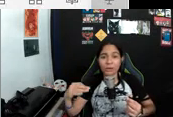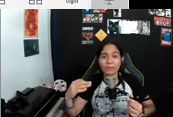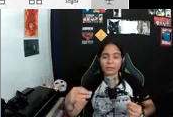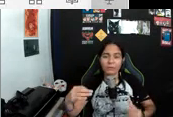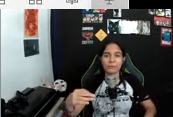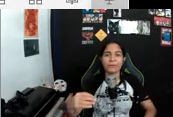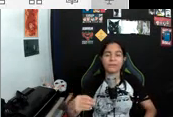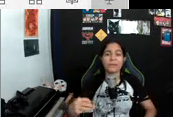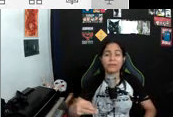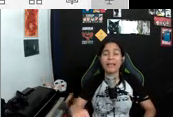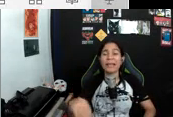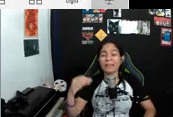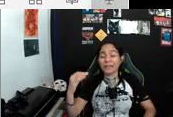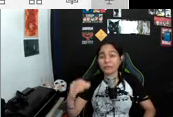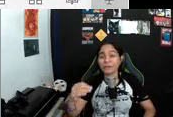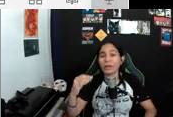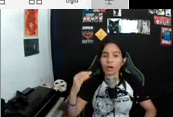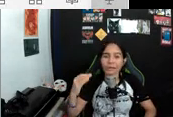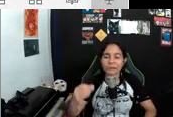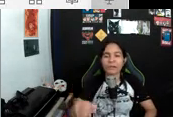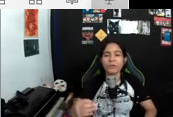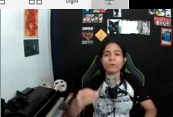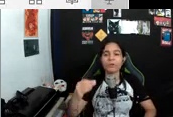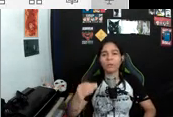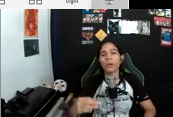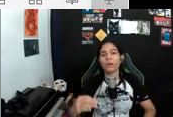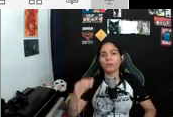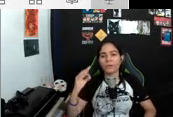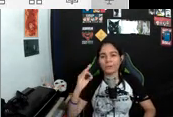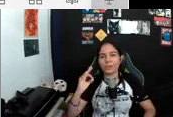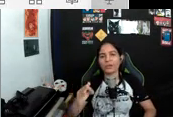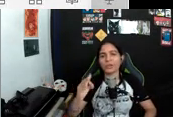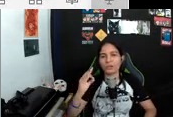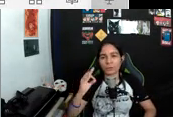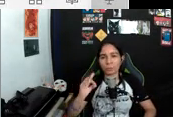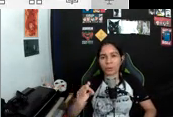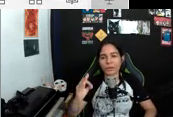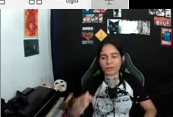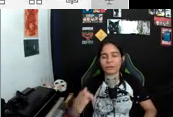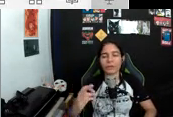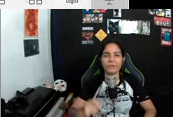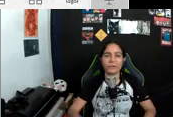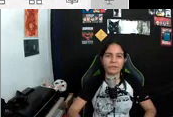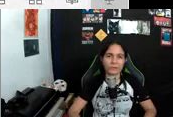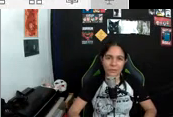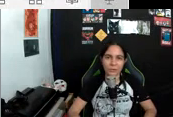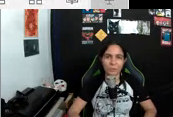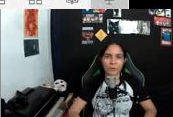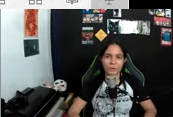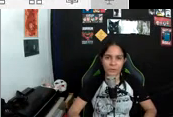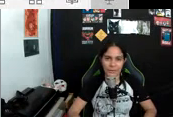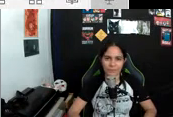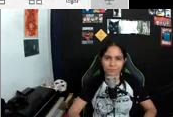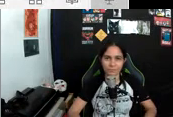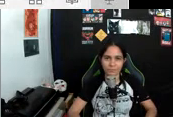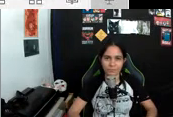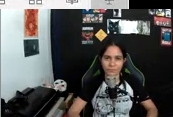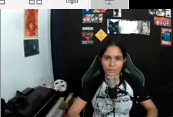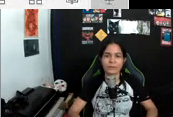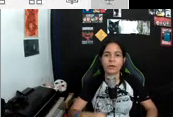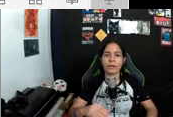extremamente importante para vocês, gente. Vocês não têm noção de quanto esse registro pode salvar a vida de vocês como